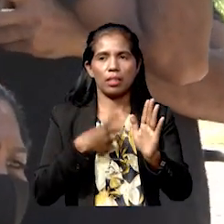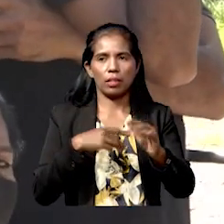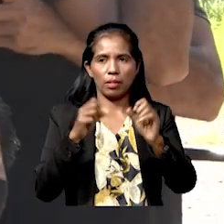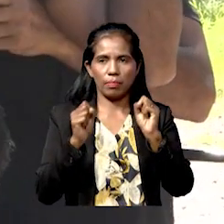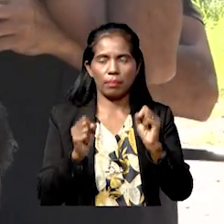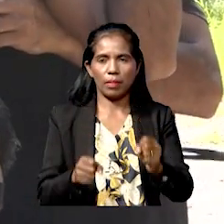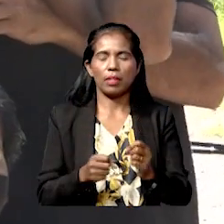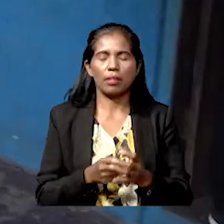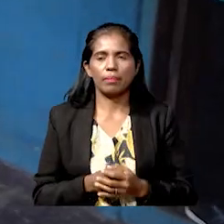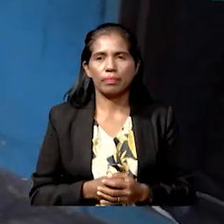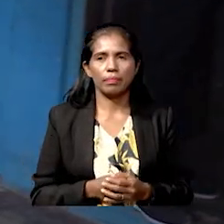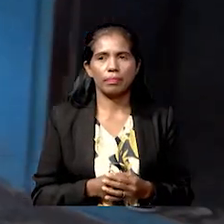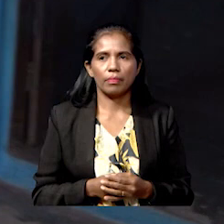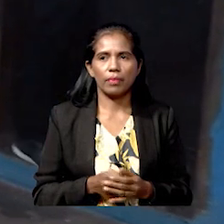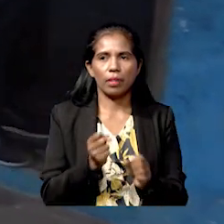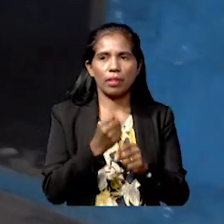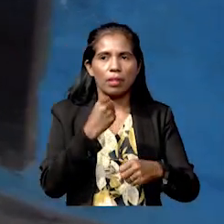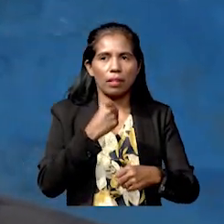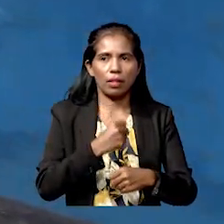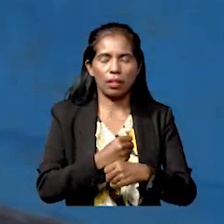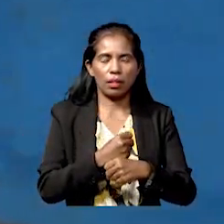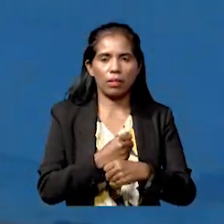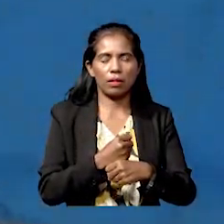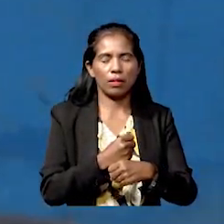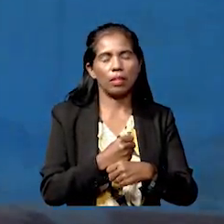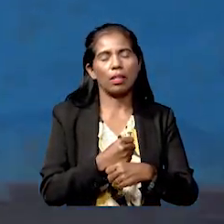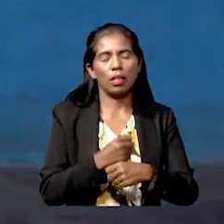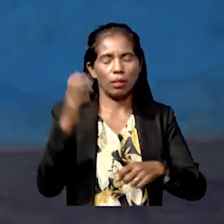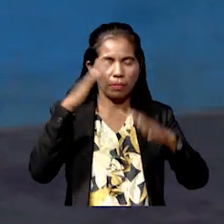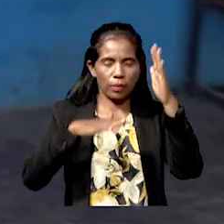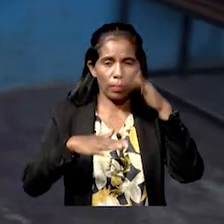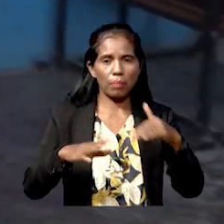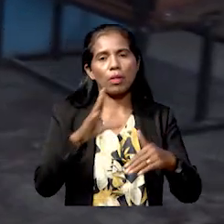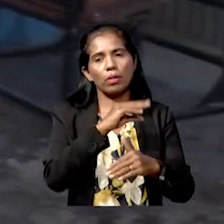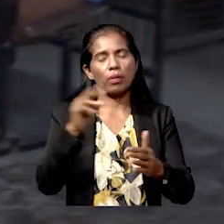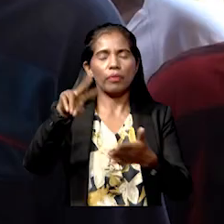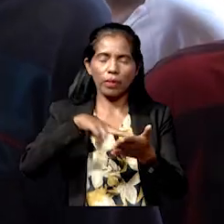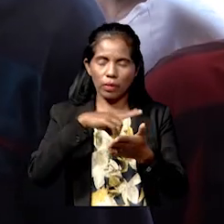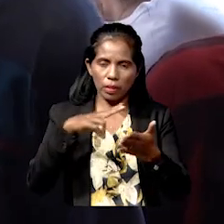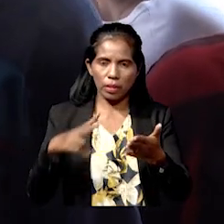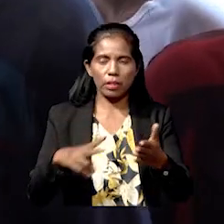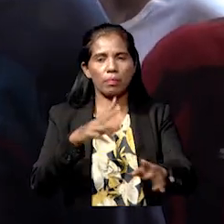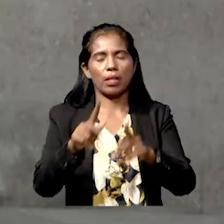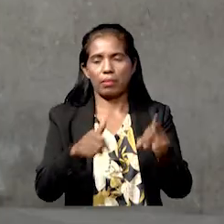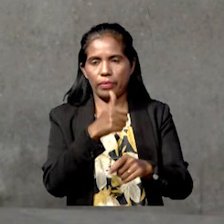deliberadamente né halo provoca violência ou halo provocação baema